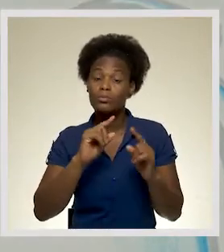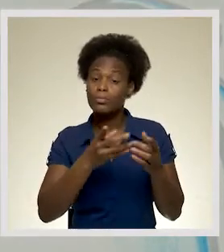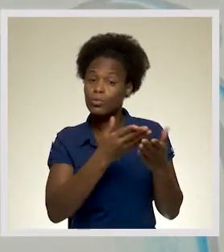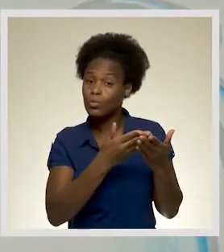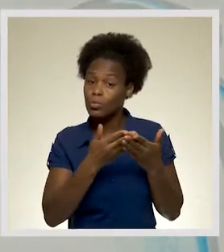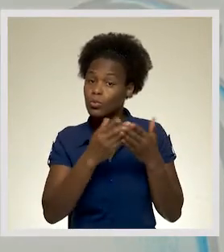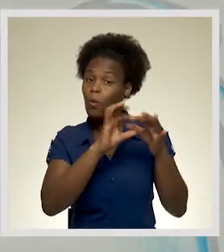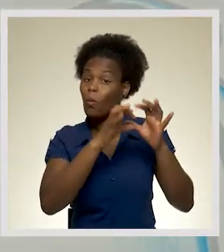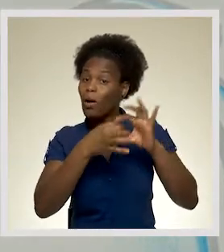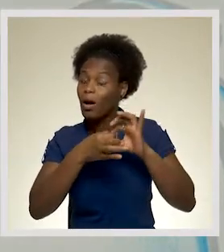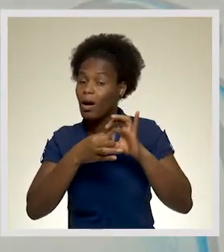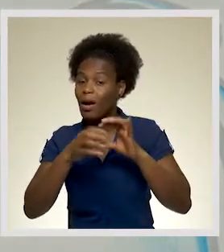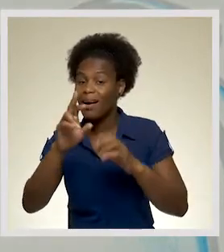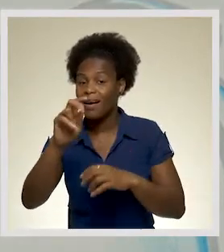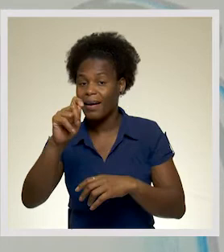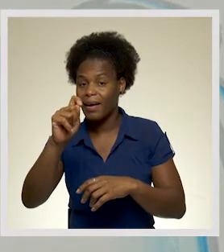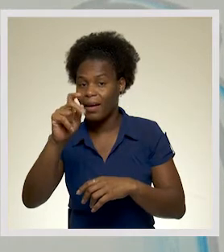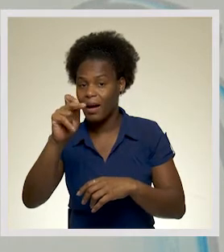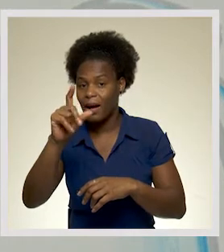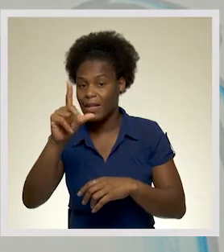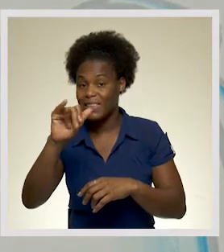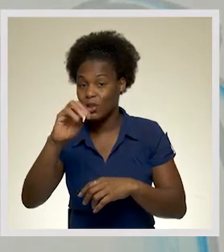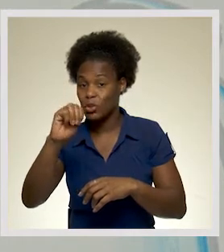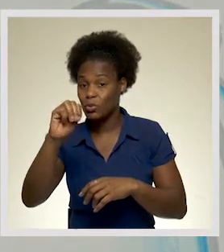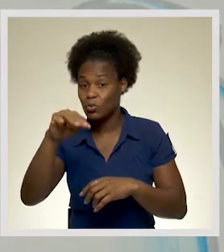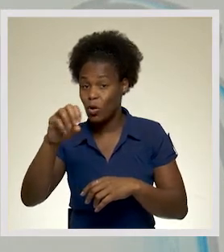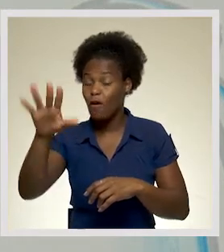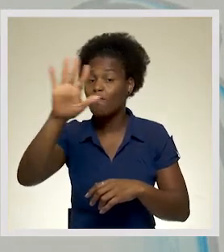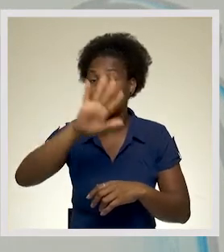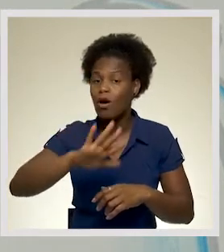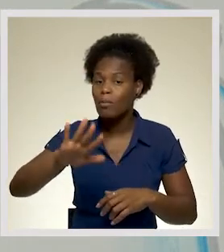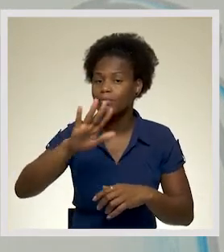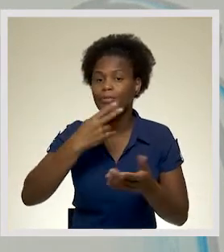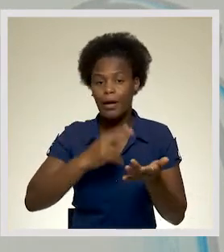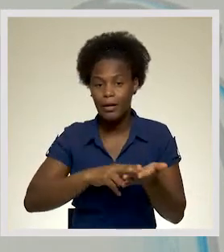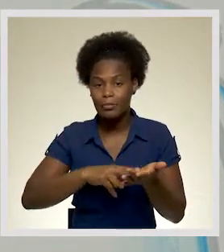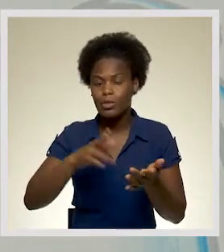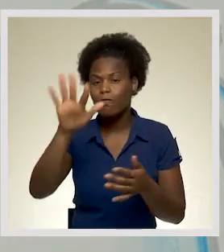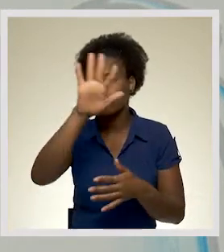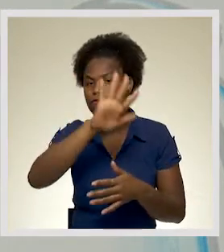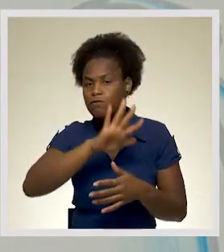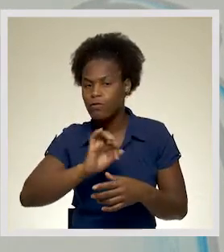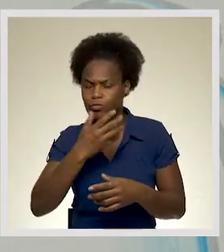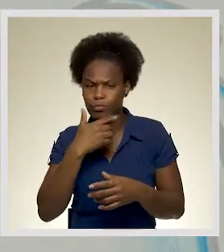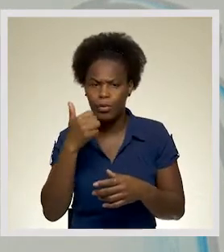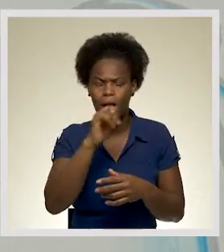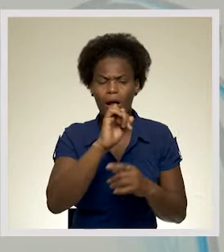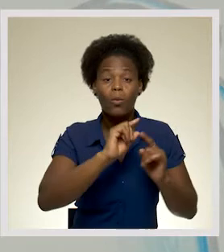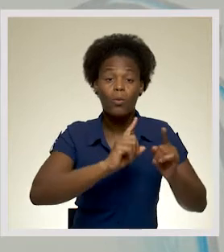realismo. Nós vimos que a estética realista começa a partir da segunda metade do século